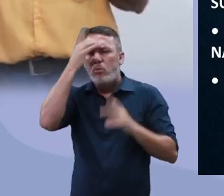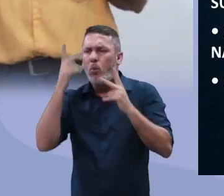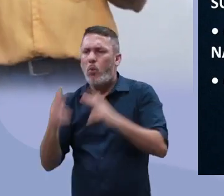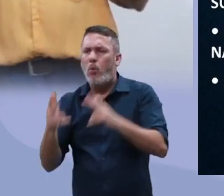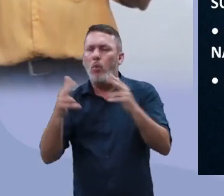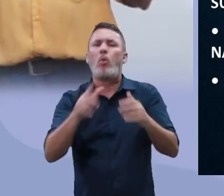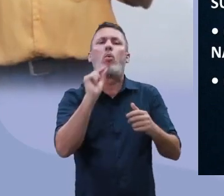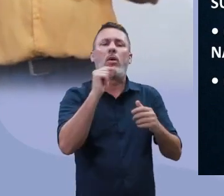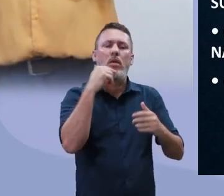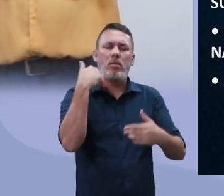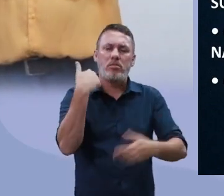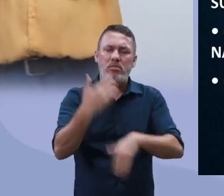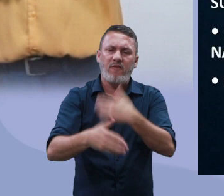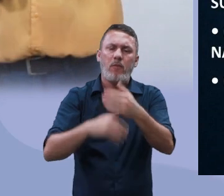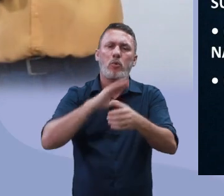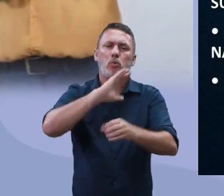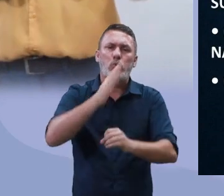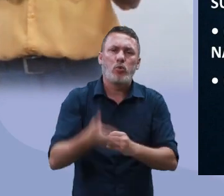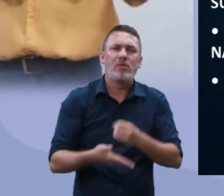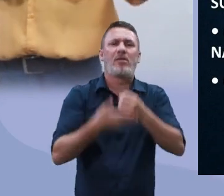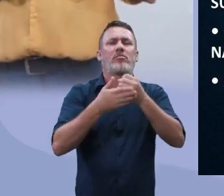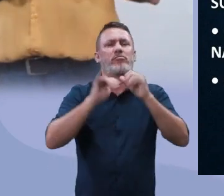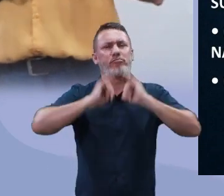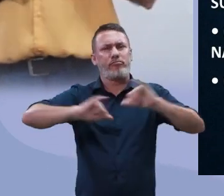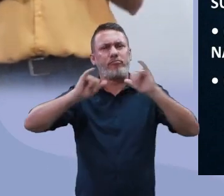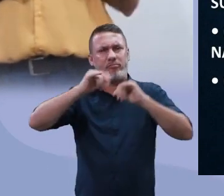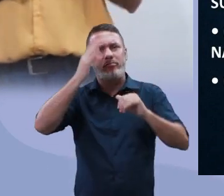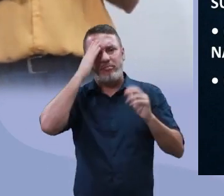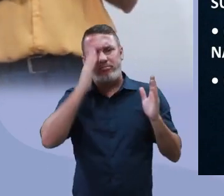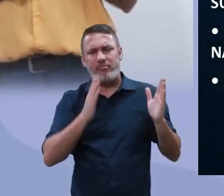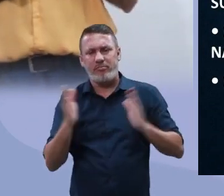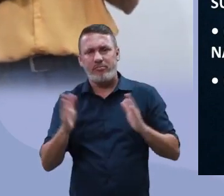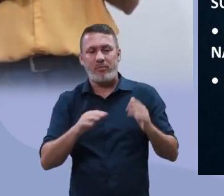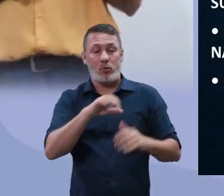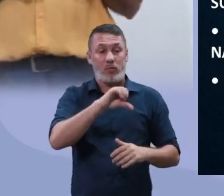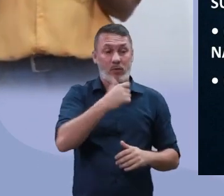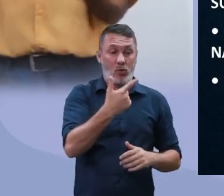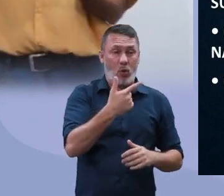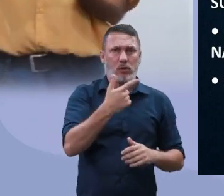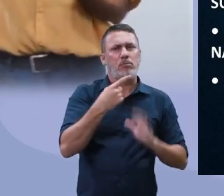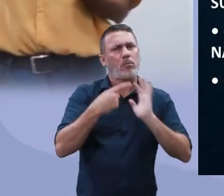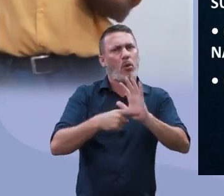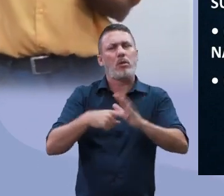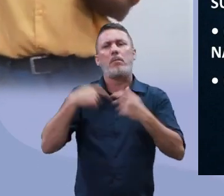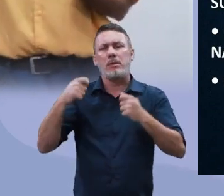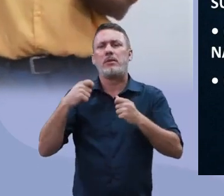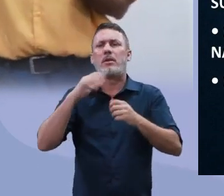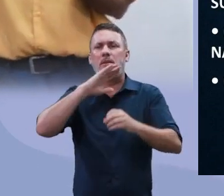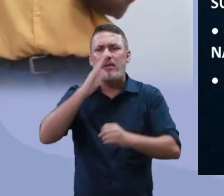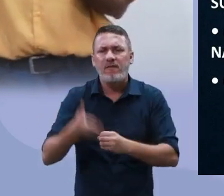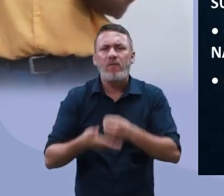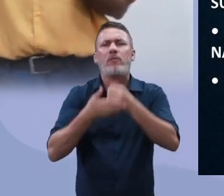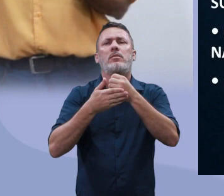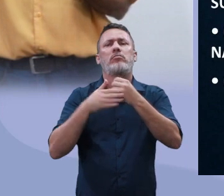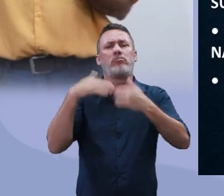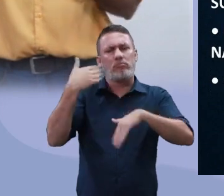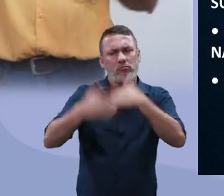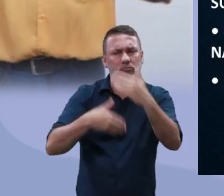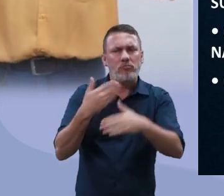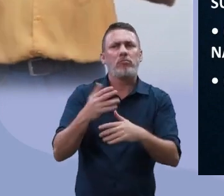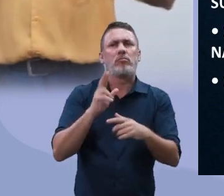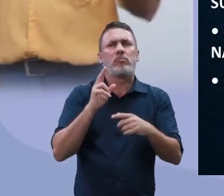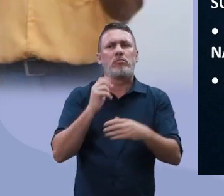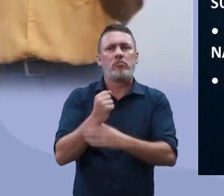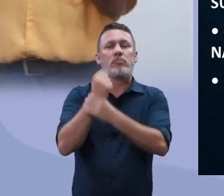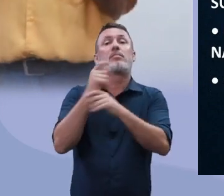desenvolvimento sustentável, né, que ecoou na nossa digníssima Eco 92. Desse desenvolvimento sustentável da Eco